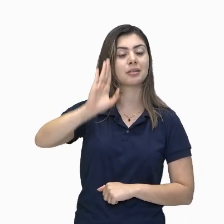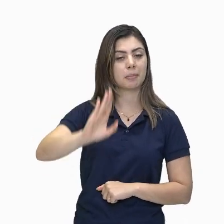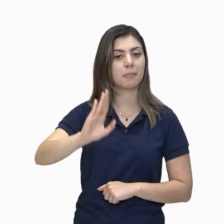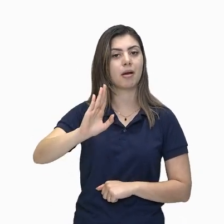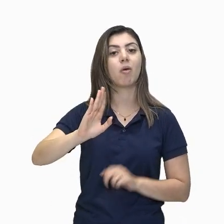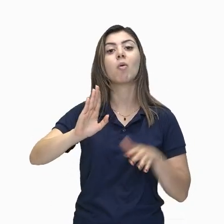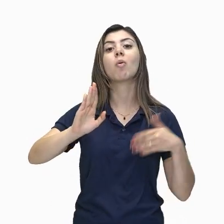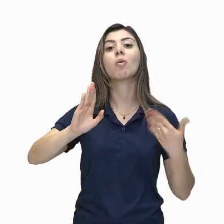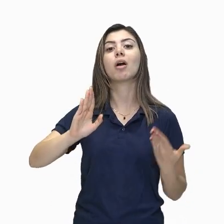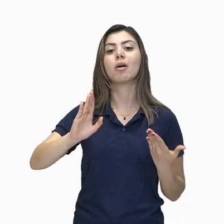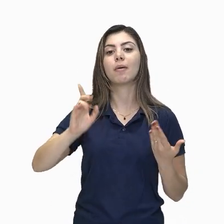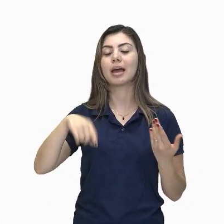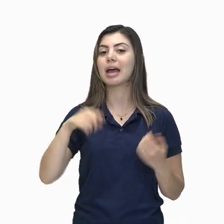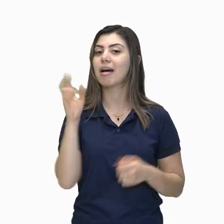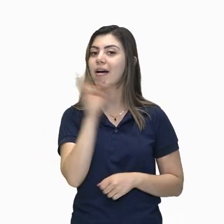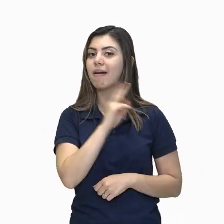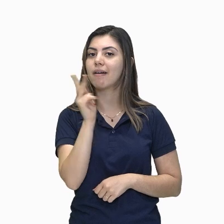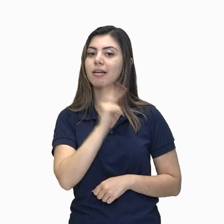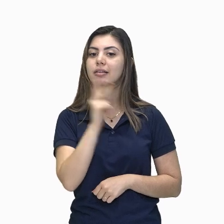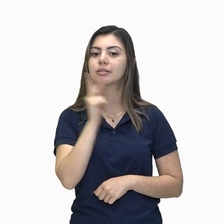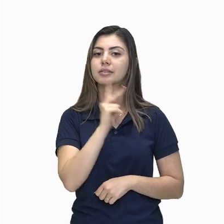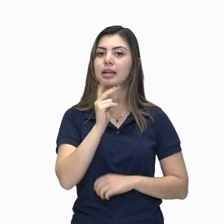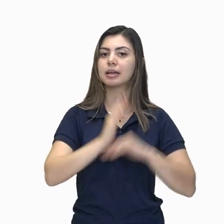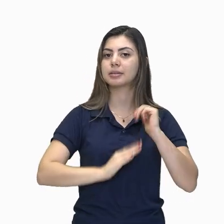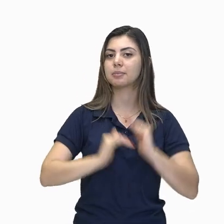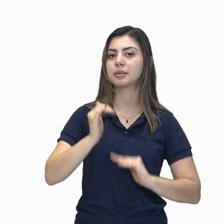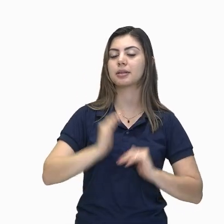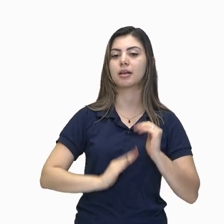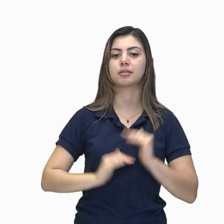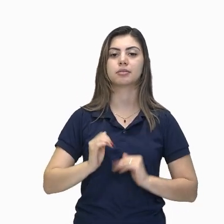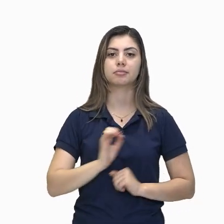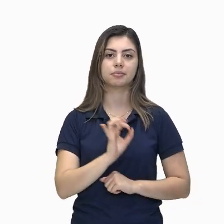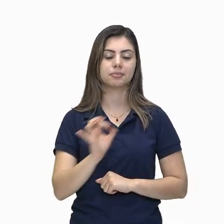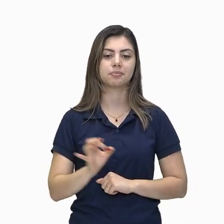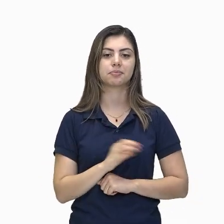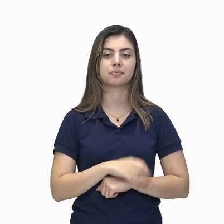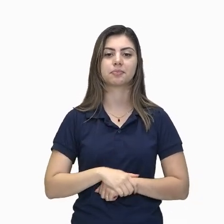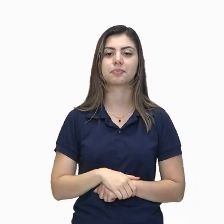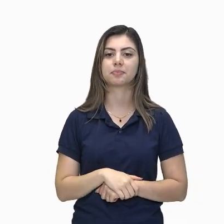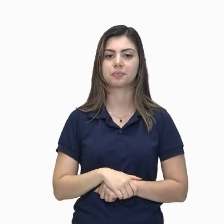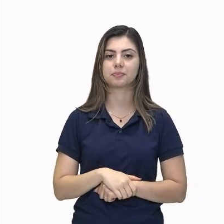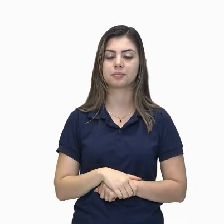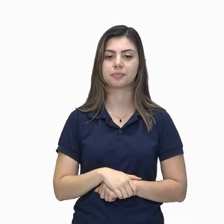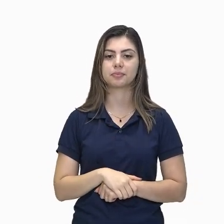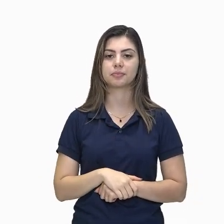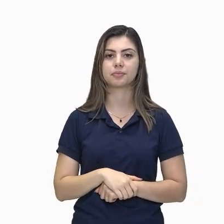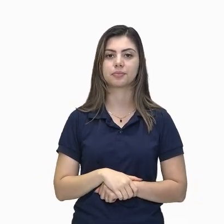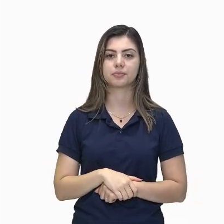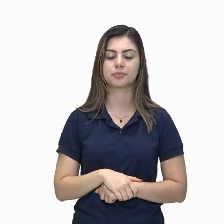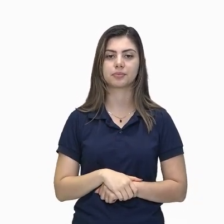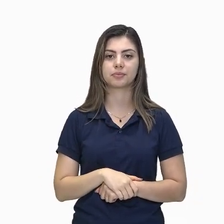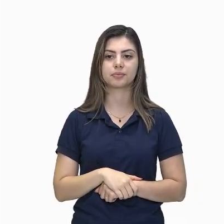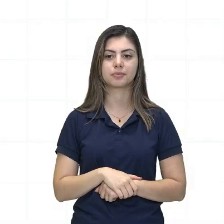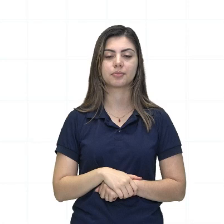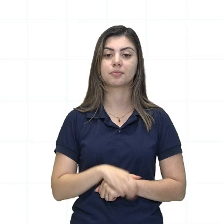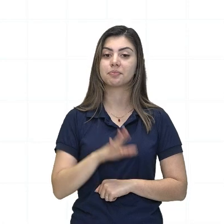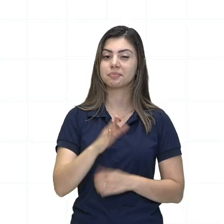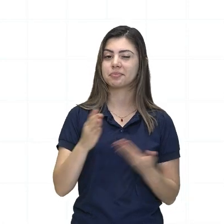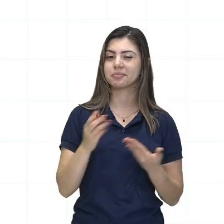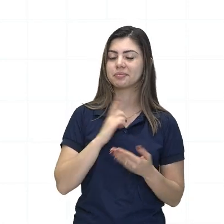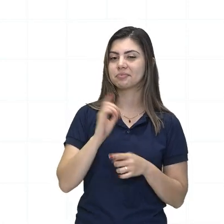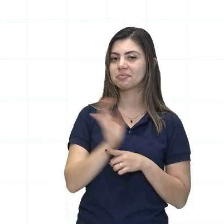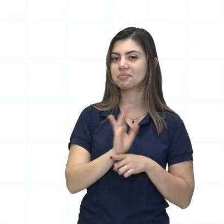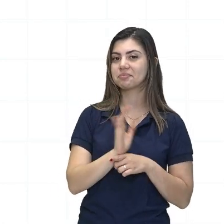vai ser a agilidade, ok? Tá bom? Agora vamos dar uma olhadinha aqui, ó, num vídeo lá